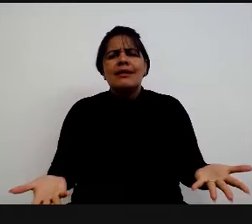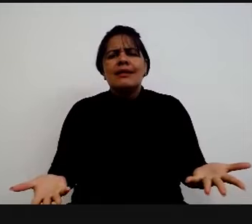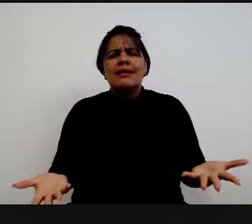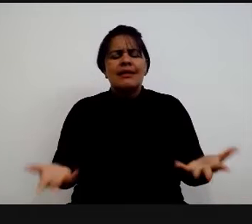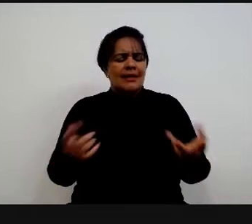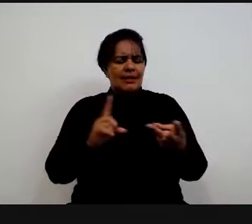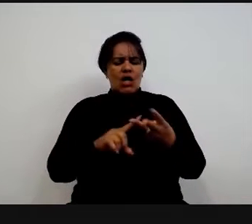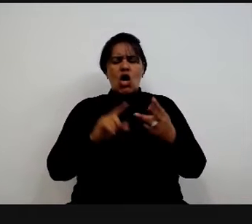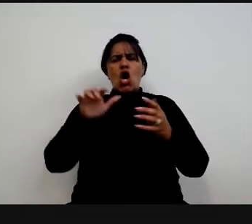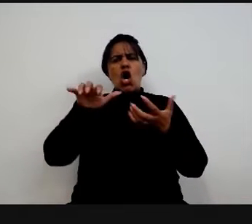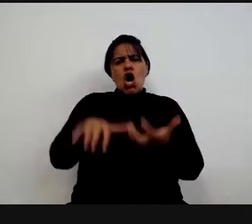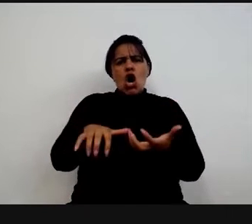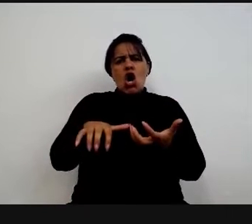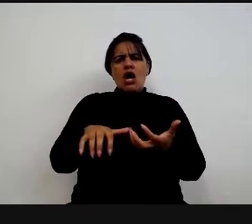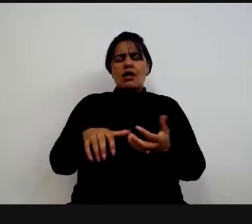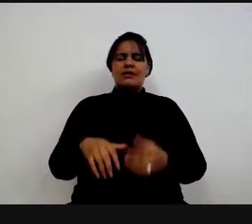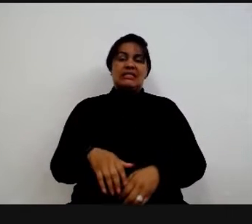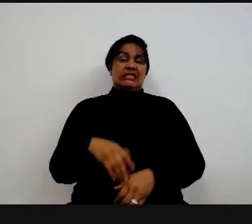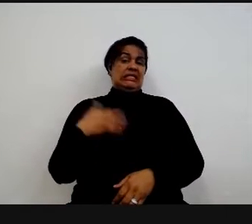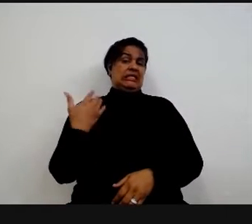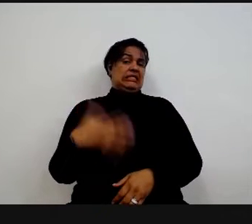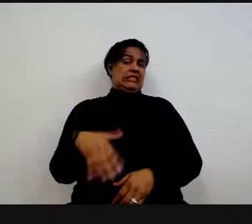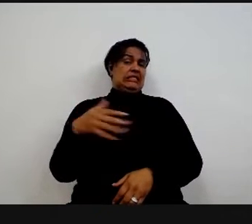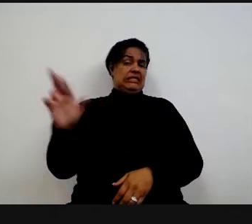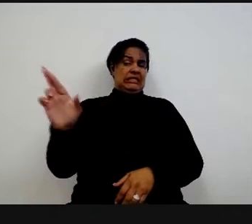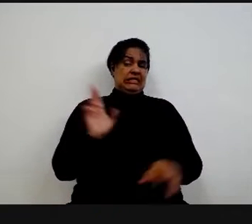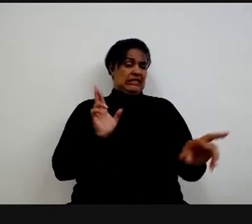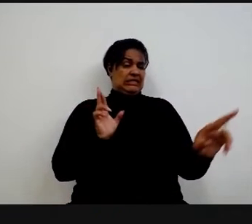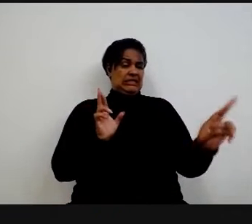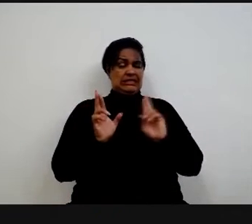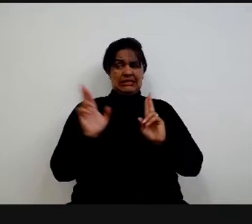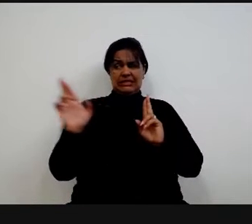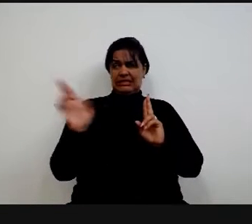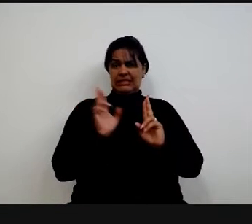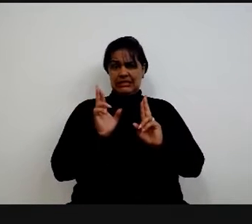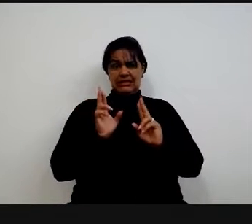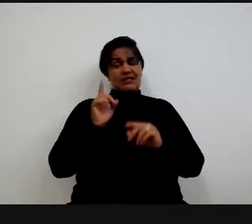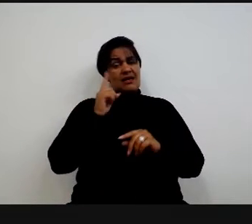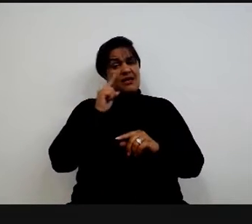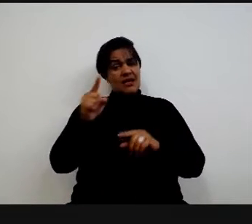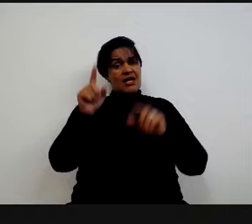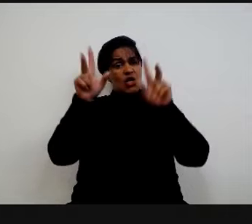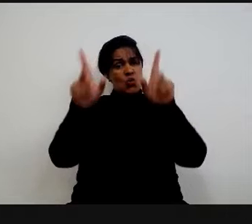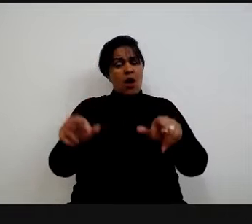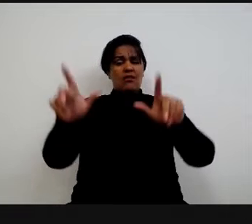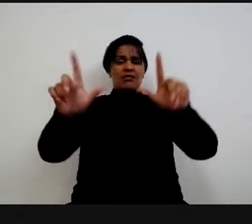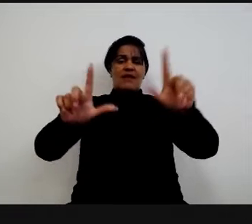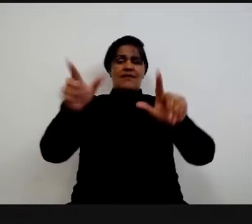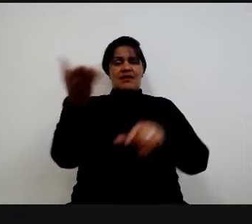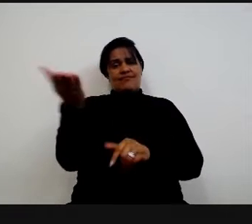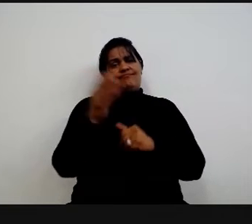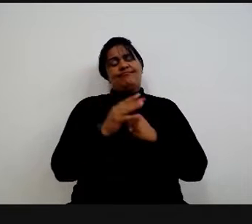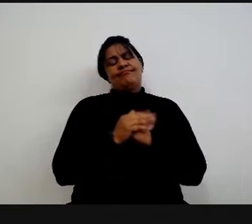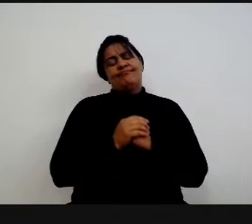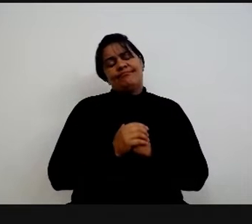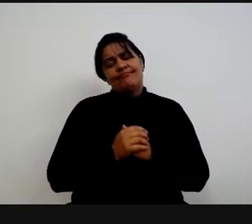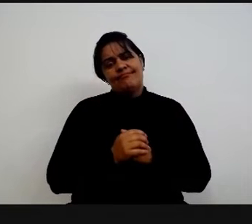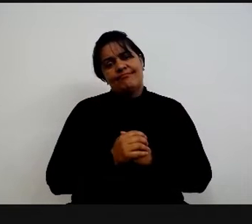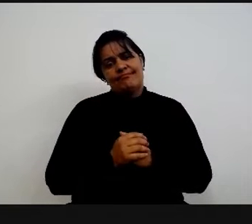E o Congresso Nacional, vocês vão ouvir respostas que vocês ouvem no noticiário do Jornal Nacional todos os dias.